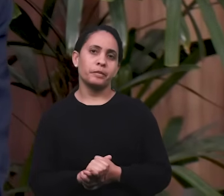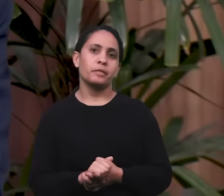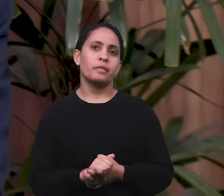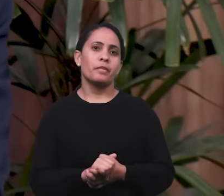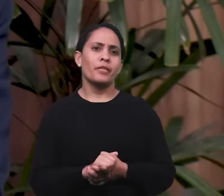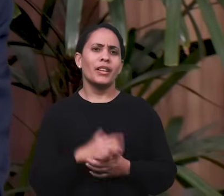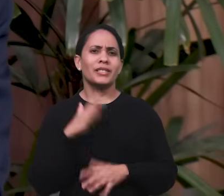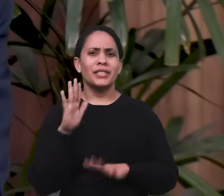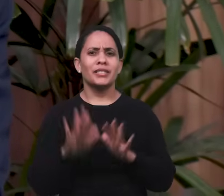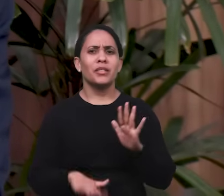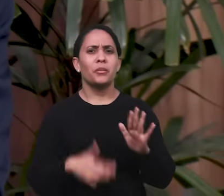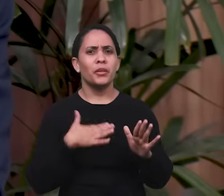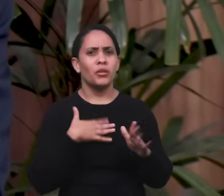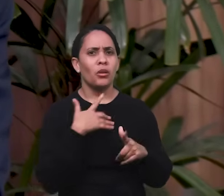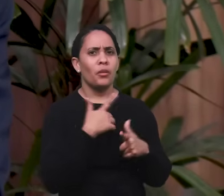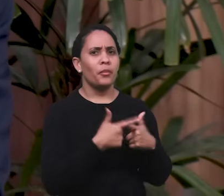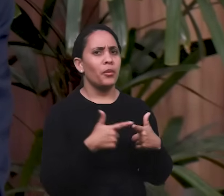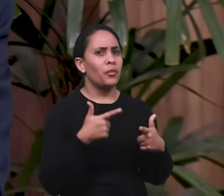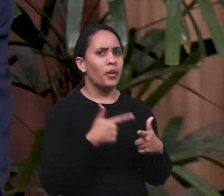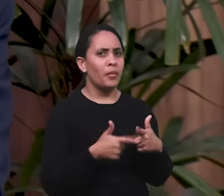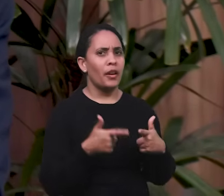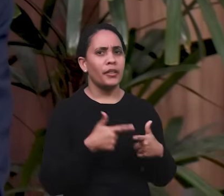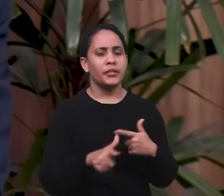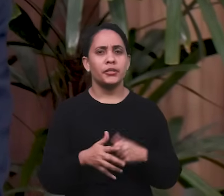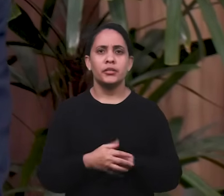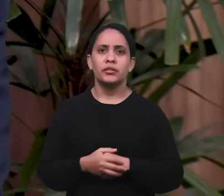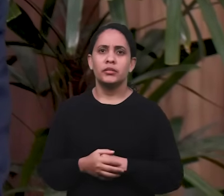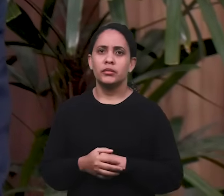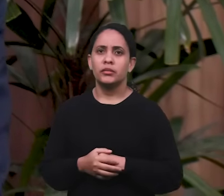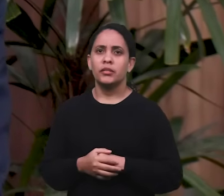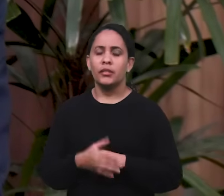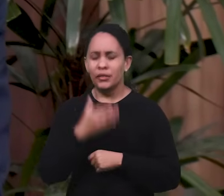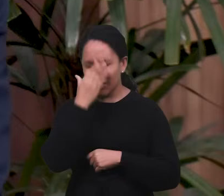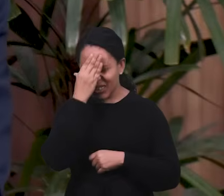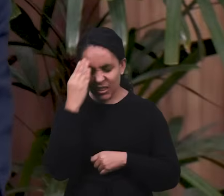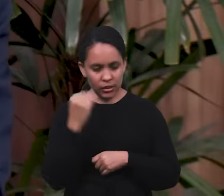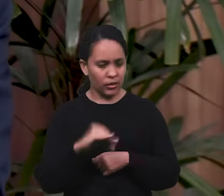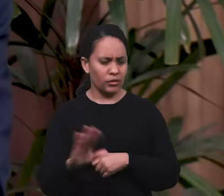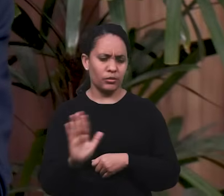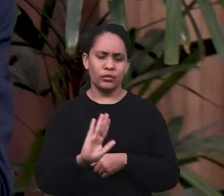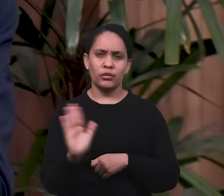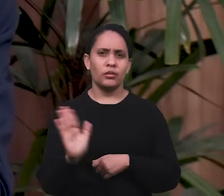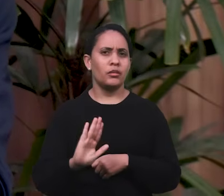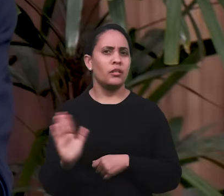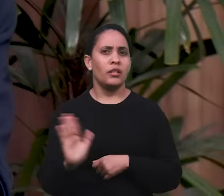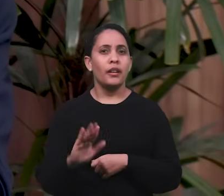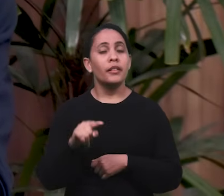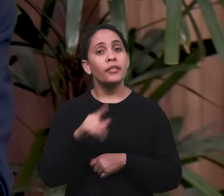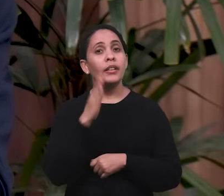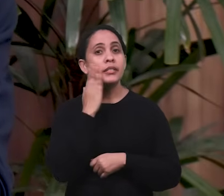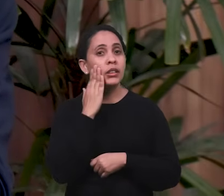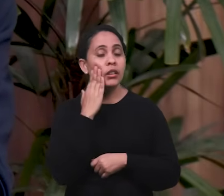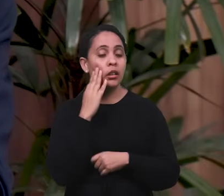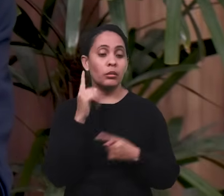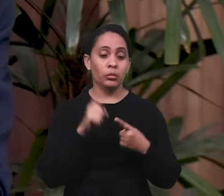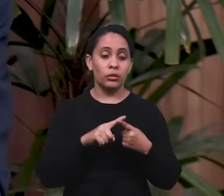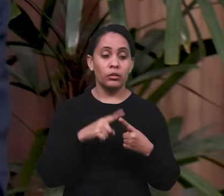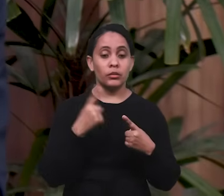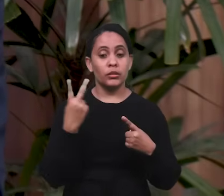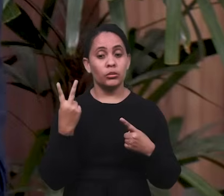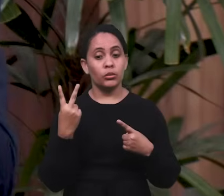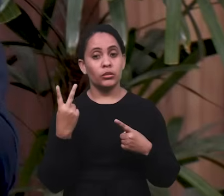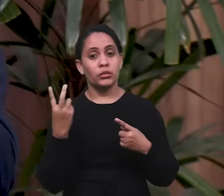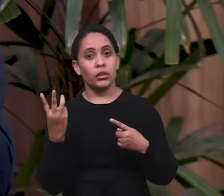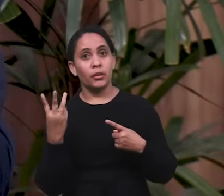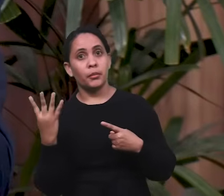mais que não tá mais problemático, que acabou se envolvendo em coisas que não deveriam, não se esqueça dos outros. Daqui Exato. a pouco você vai ter um